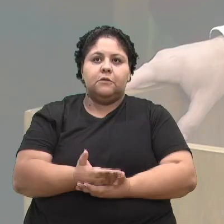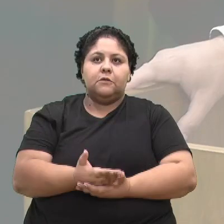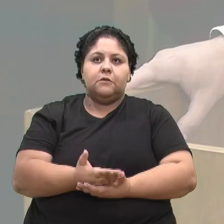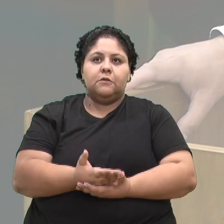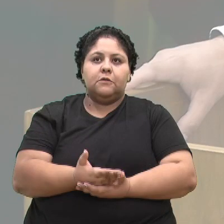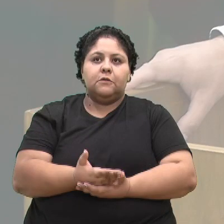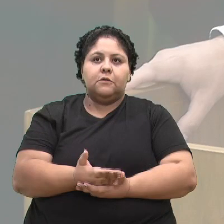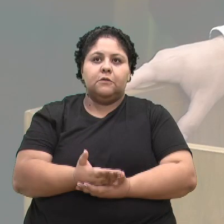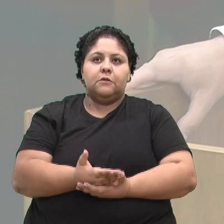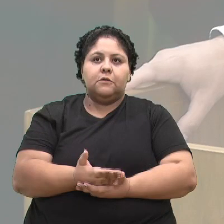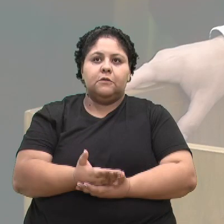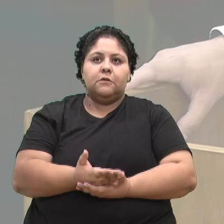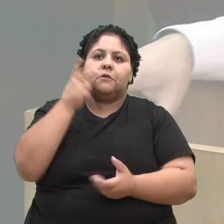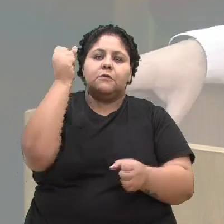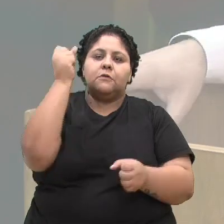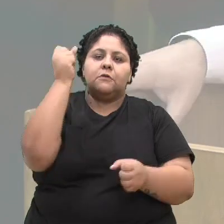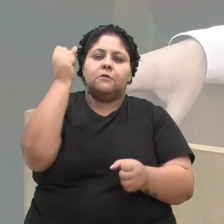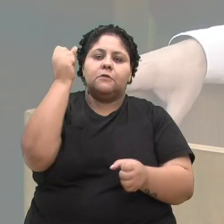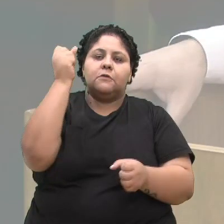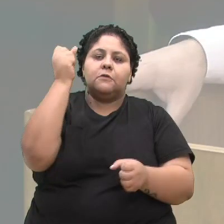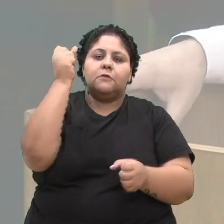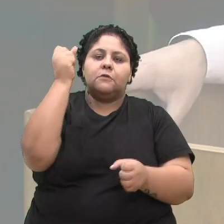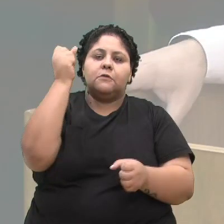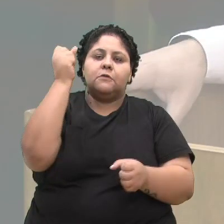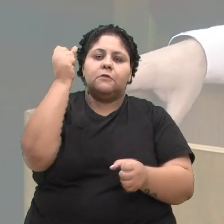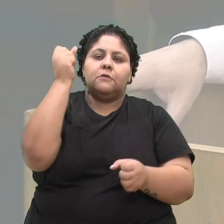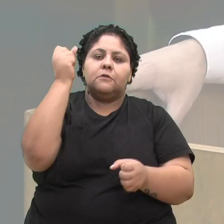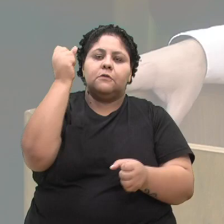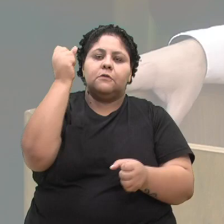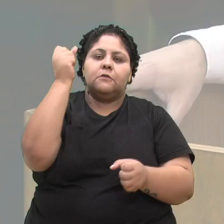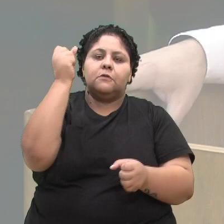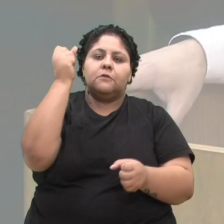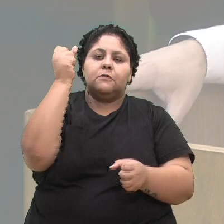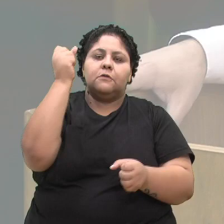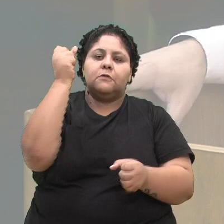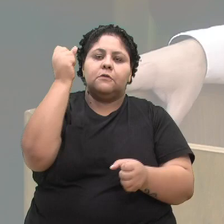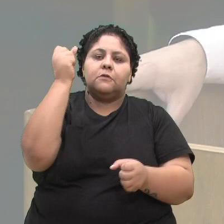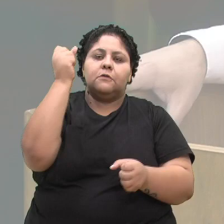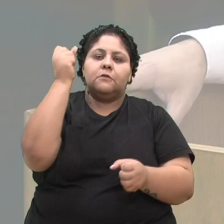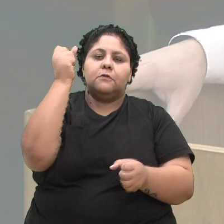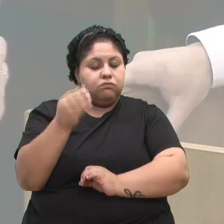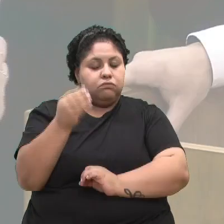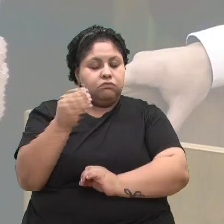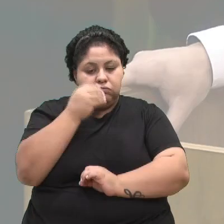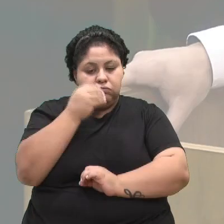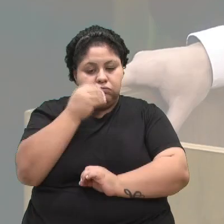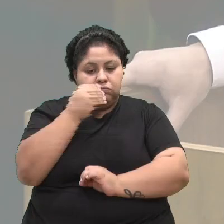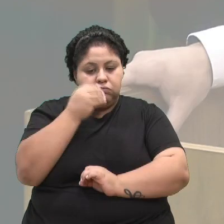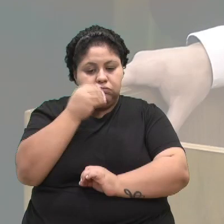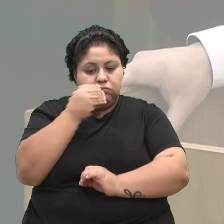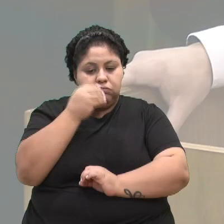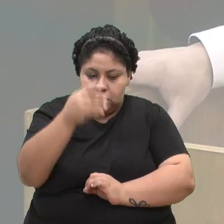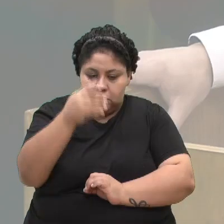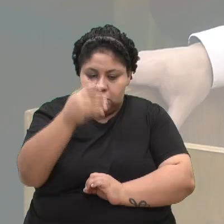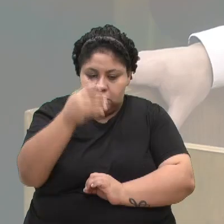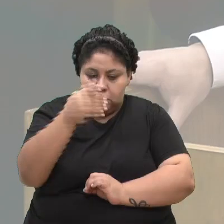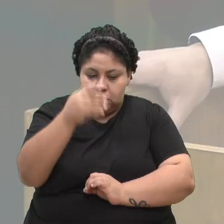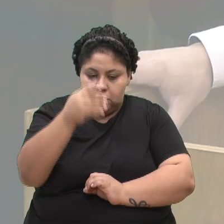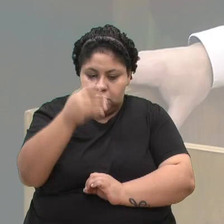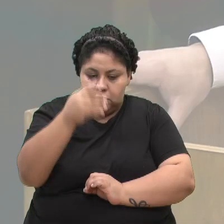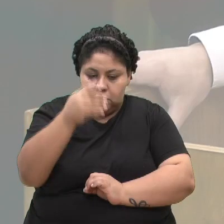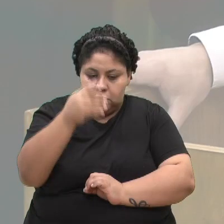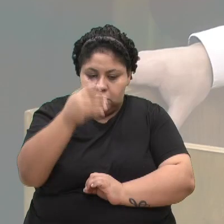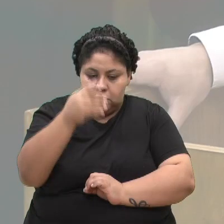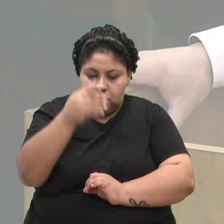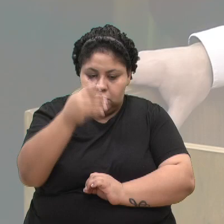relatado que essas obras seriam feitas o mais breve possível. E, de fato, na frente do Hospital Geral, há um gargalo muito